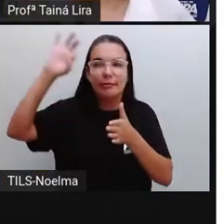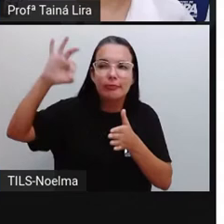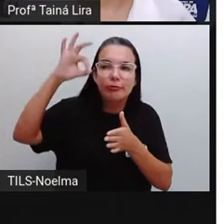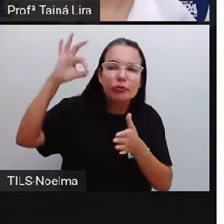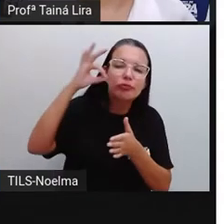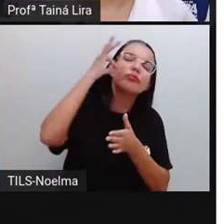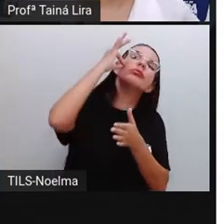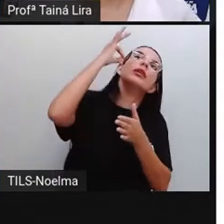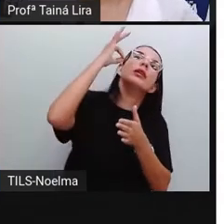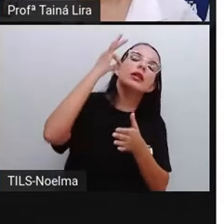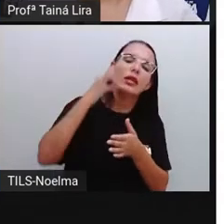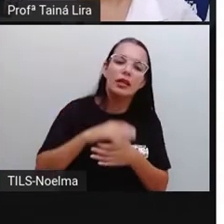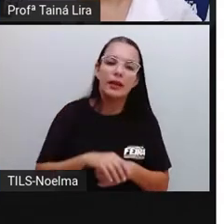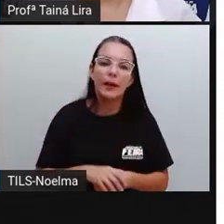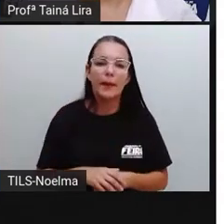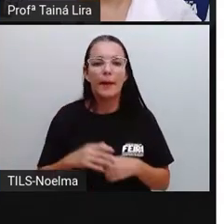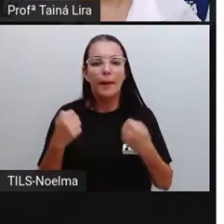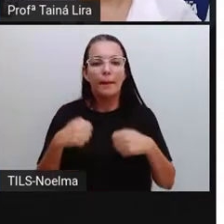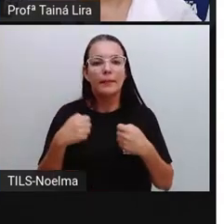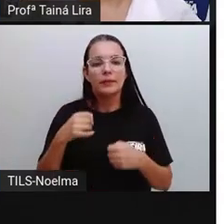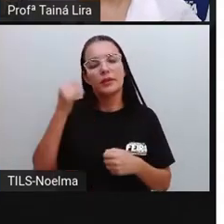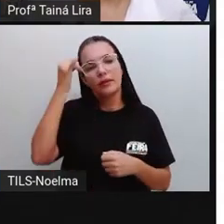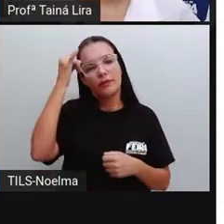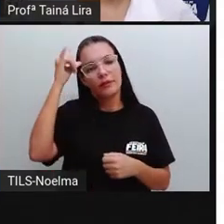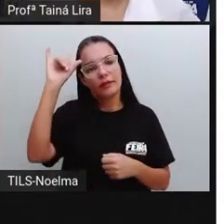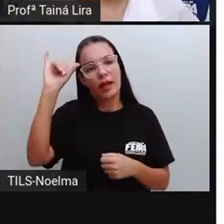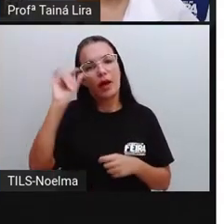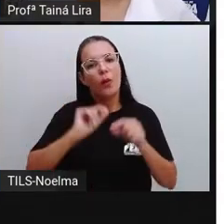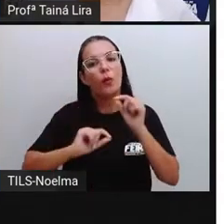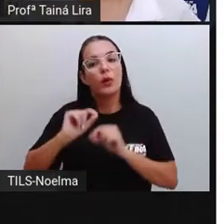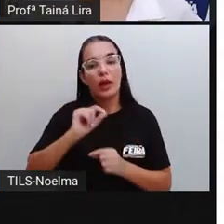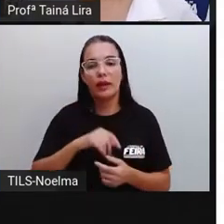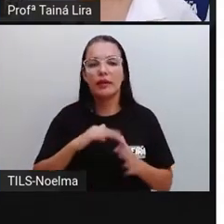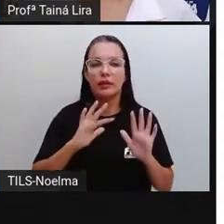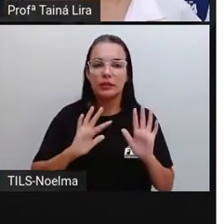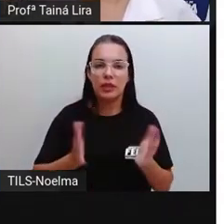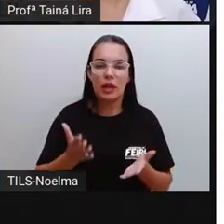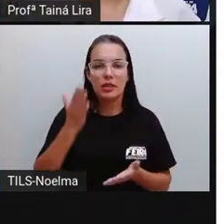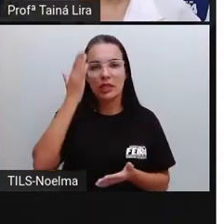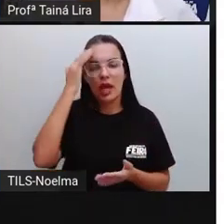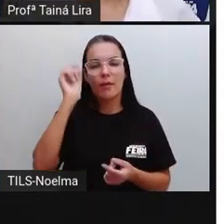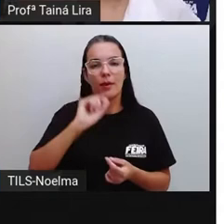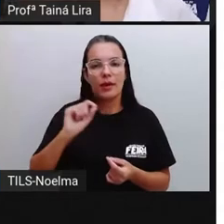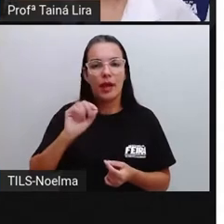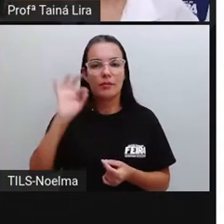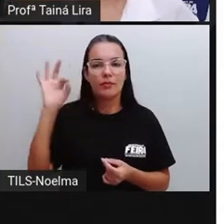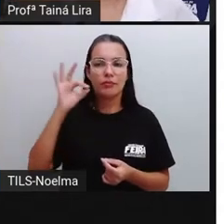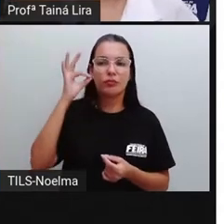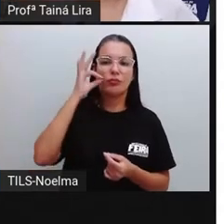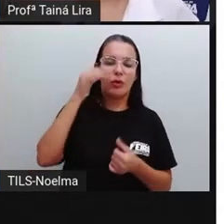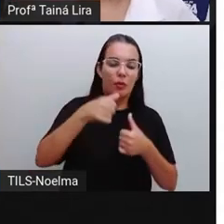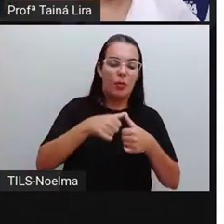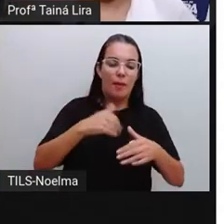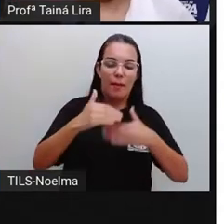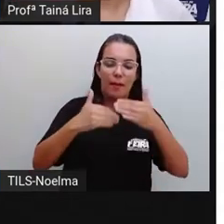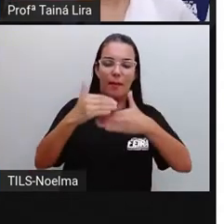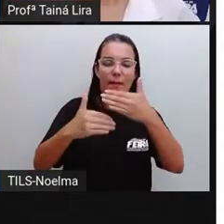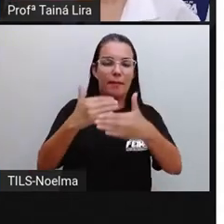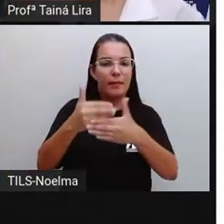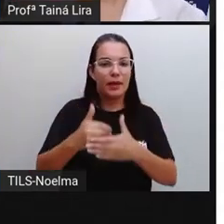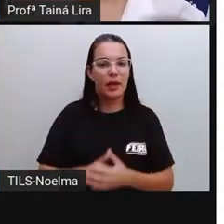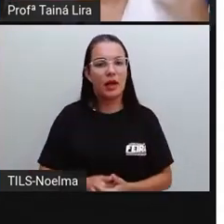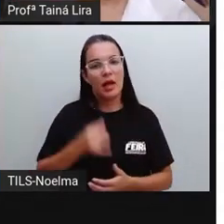já sabe o que é que a gente precisa fazer para evitar aí, que esse mosquito fique aí se